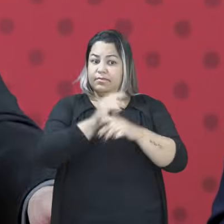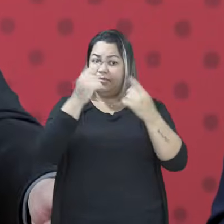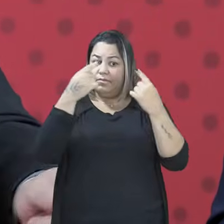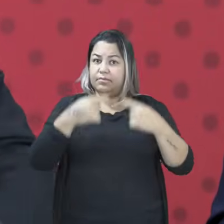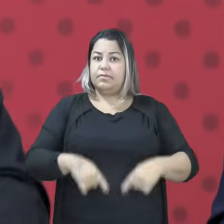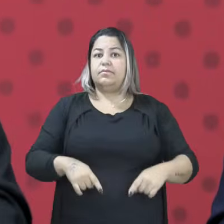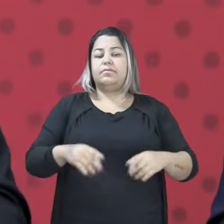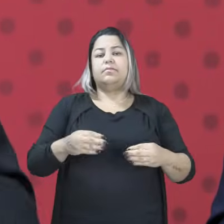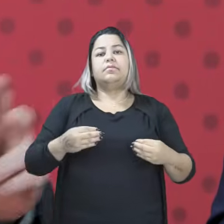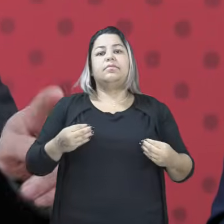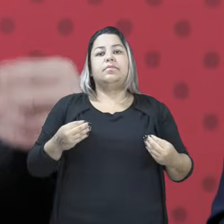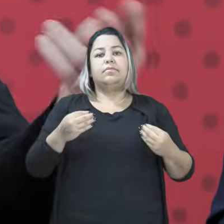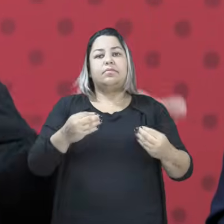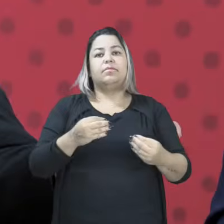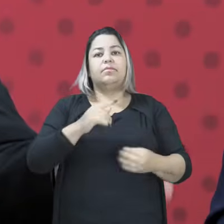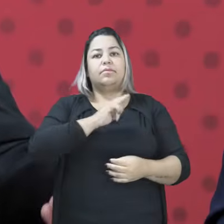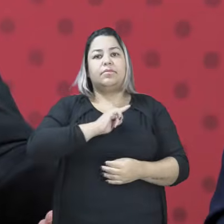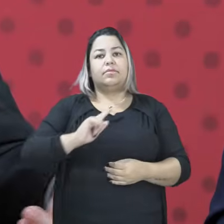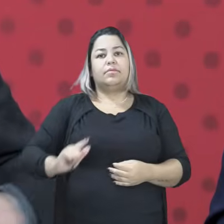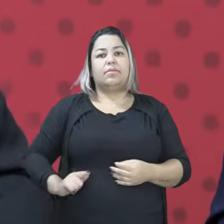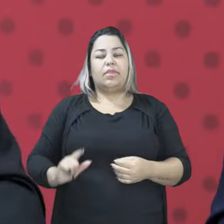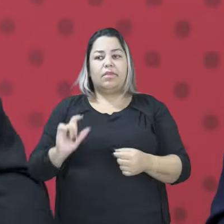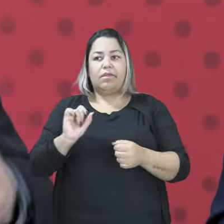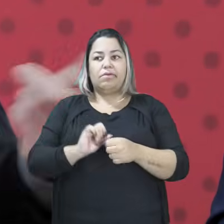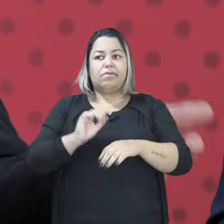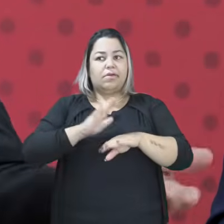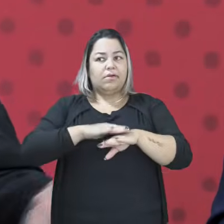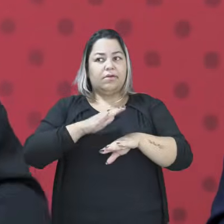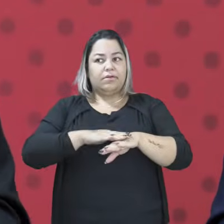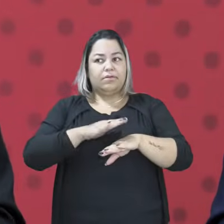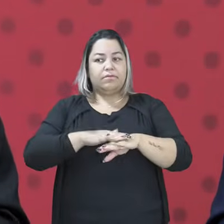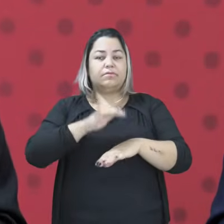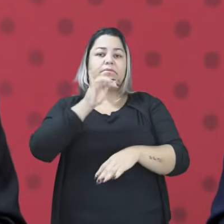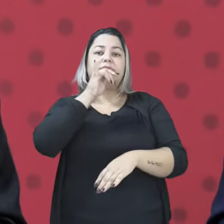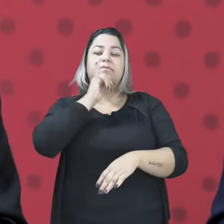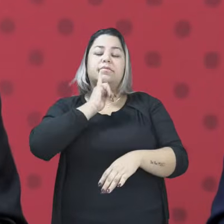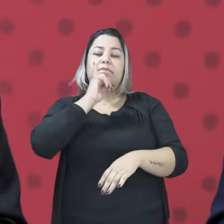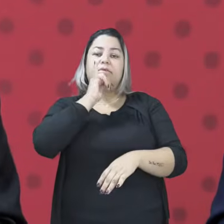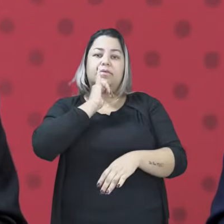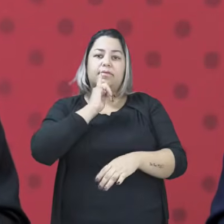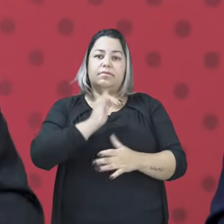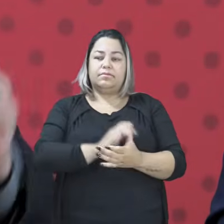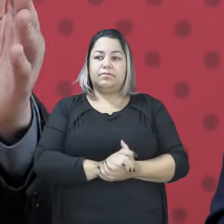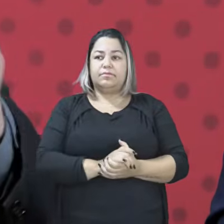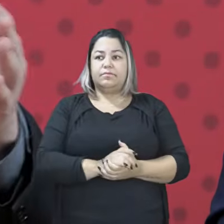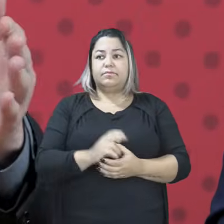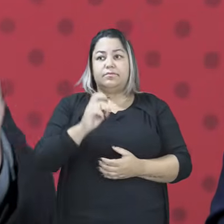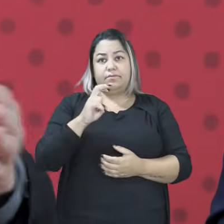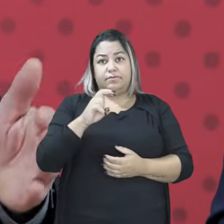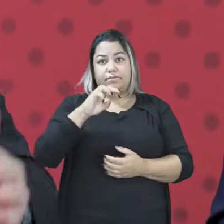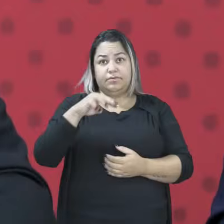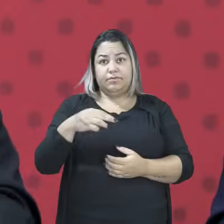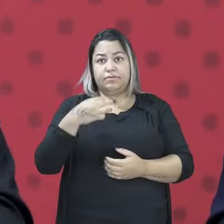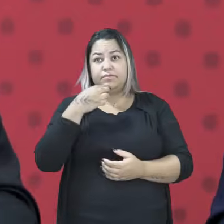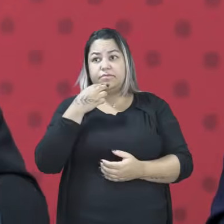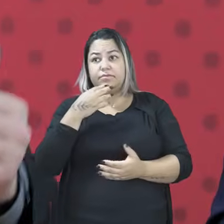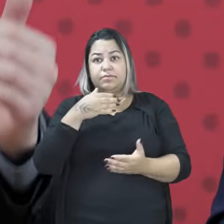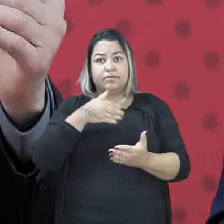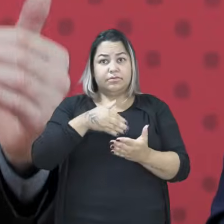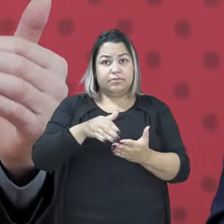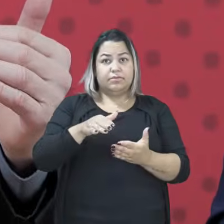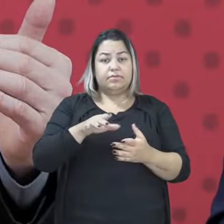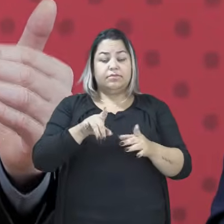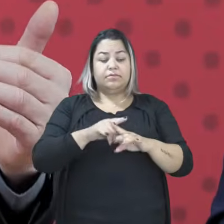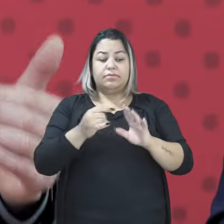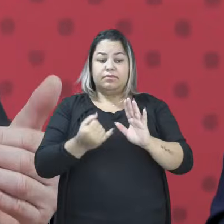entregas que o governo está fazendo. E tem mais entregas para ser feita. Por exemplo, os 5 mil, a isenção de imposto de renda de 5 mil